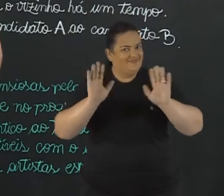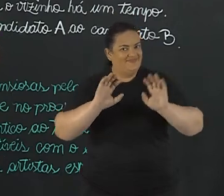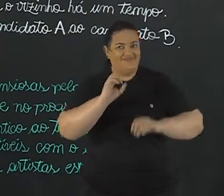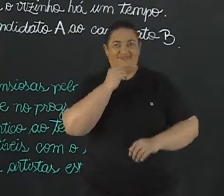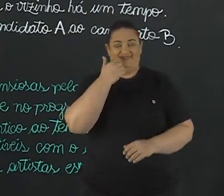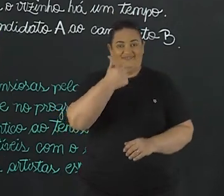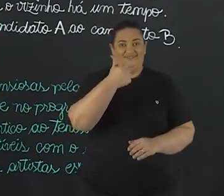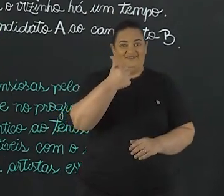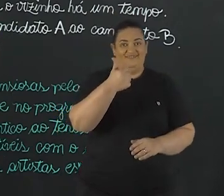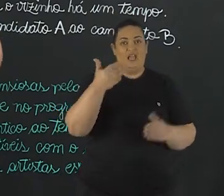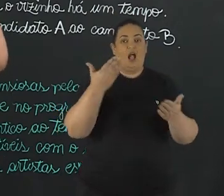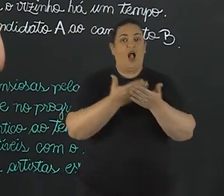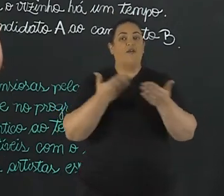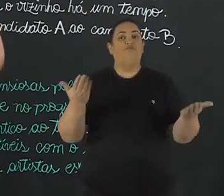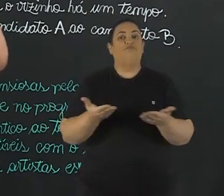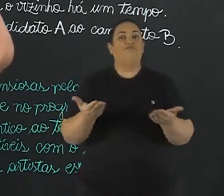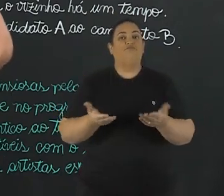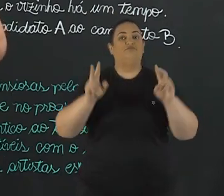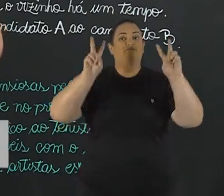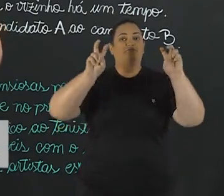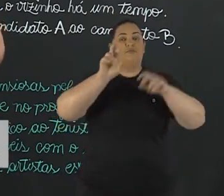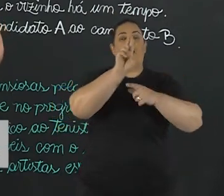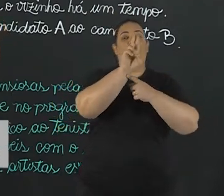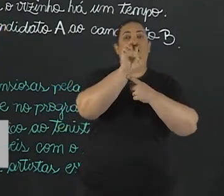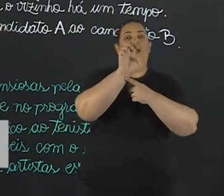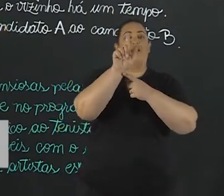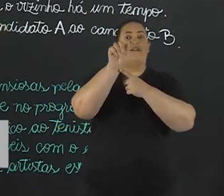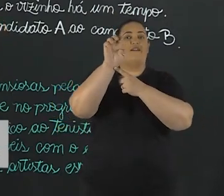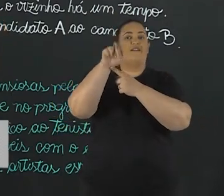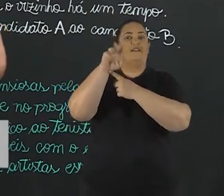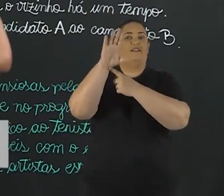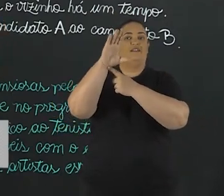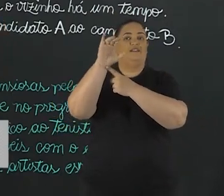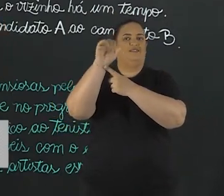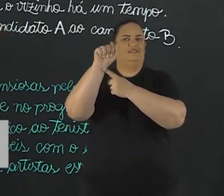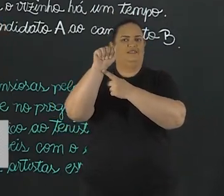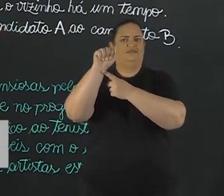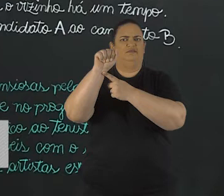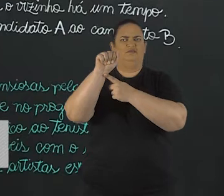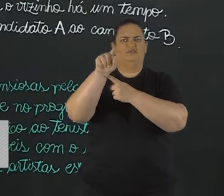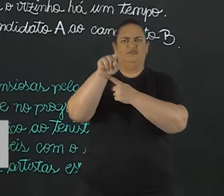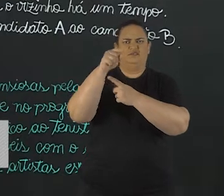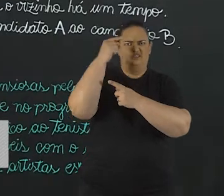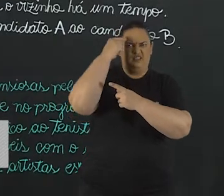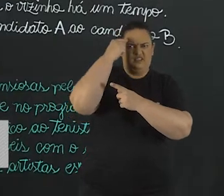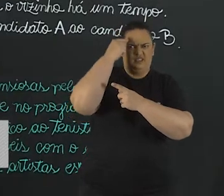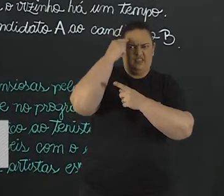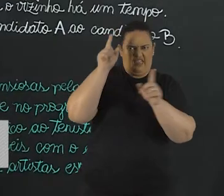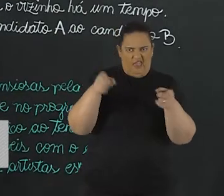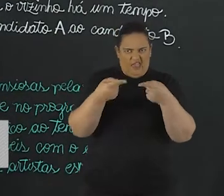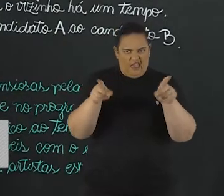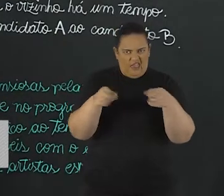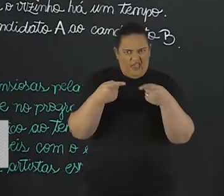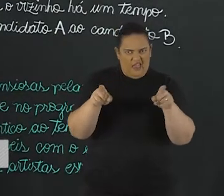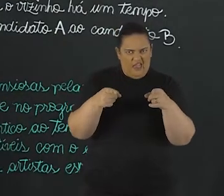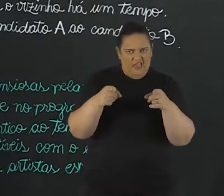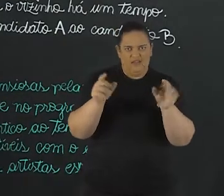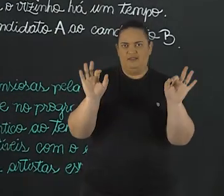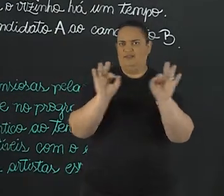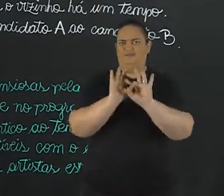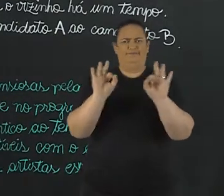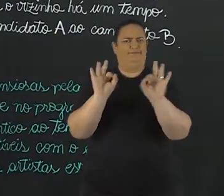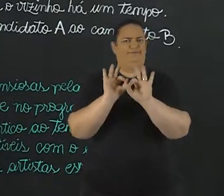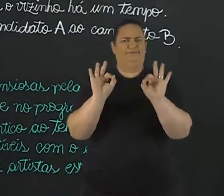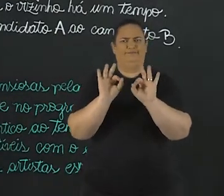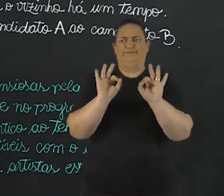Olá, tudo bem? Na aula de hoje a gente vai falar sobre regência. Aí deve ter vindo à sua cabeça a ideia de música, de orquestra, de maestro, de